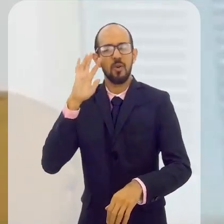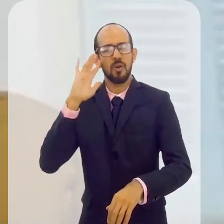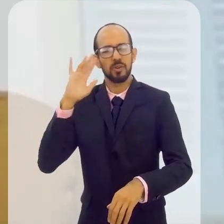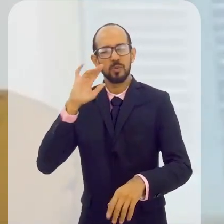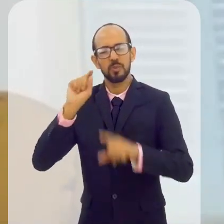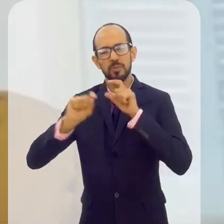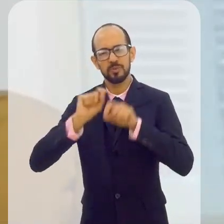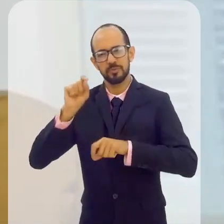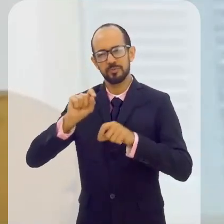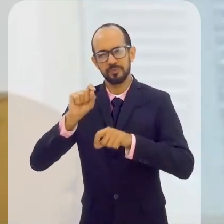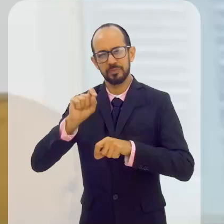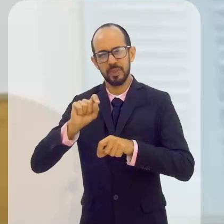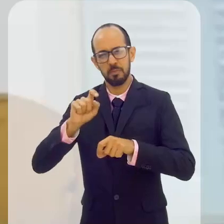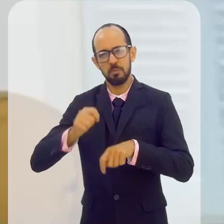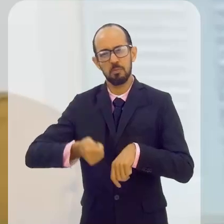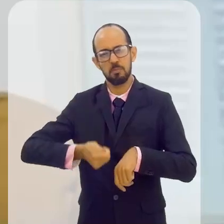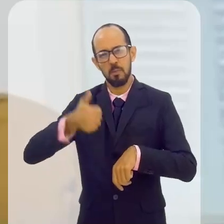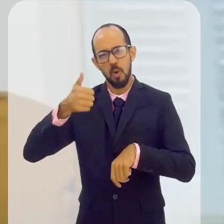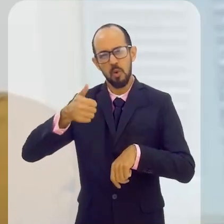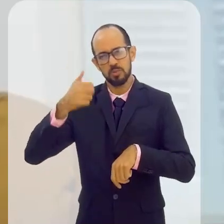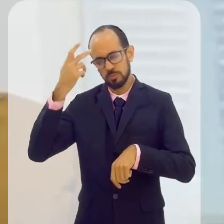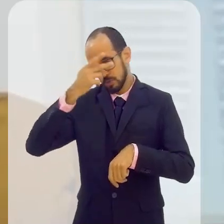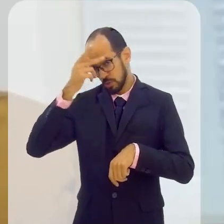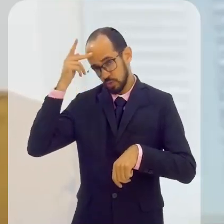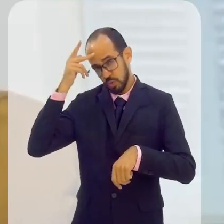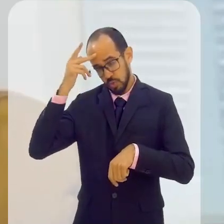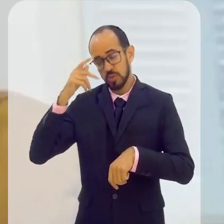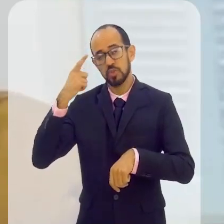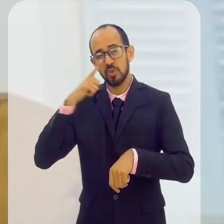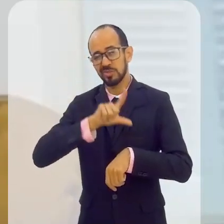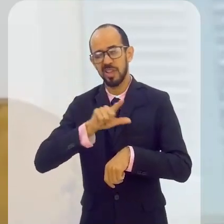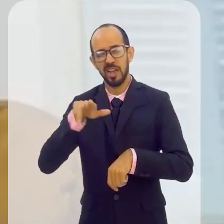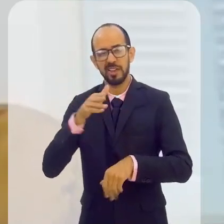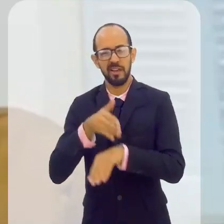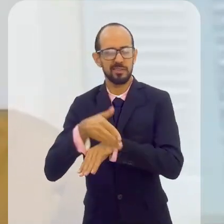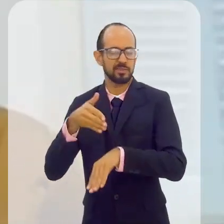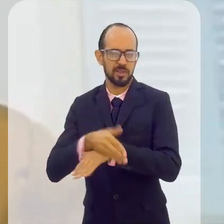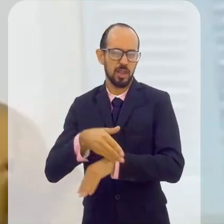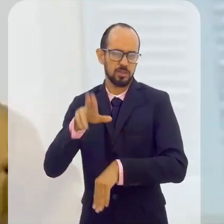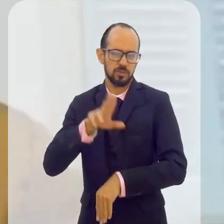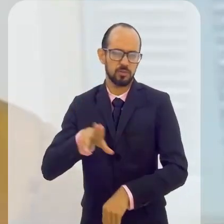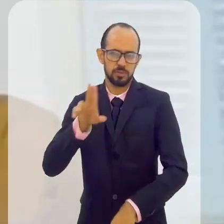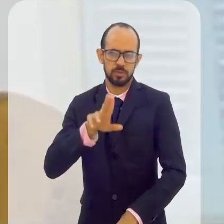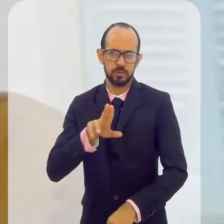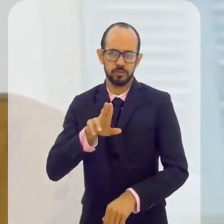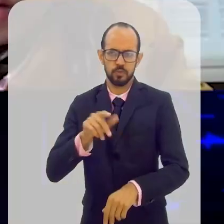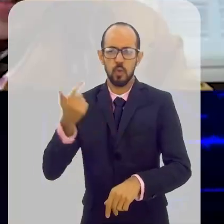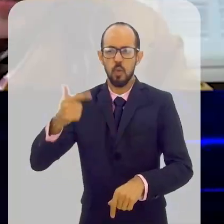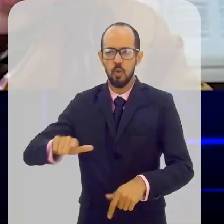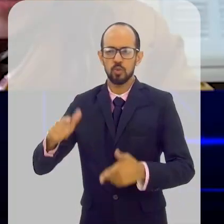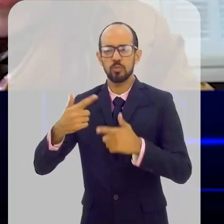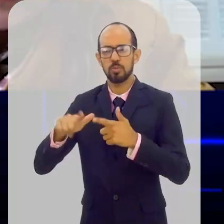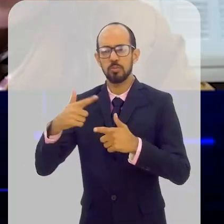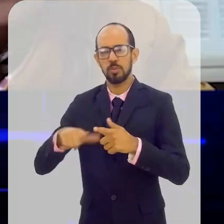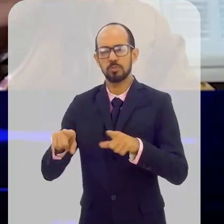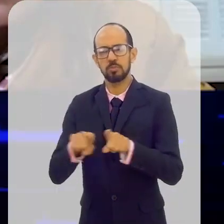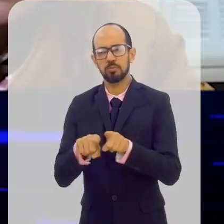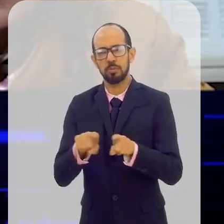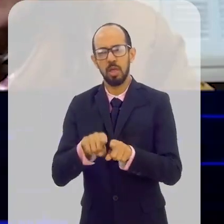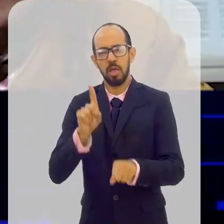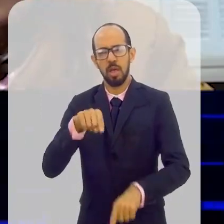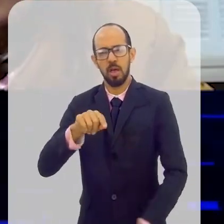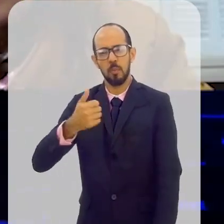teoricamente, né, mais ingressantes no ensino superior, mais pessoas habilitadas para o ingresso no ensino superior eu tenho. E aí a outra questão é a